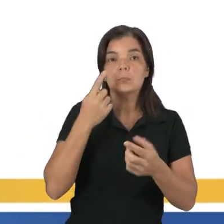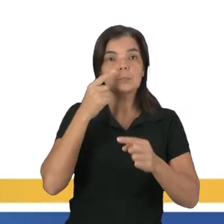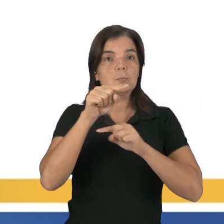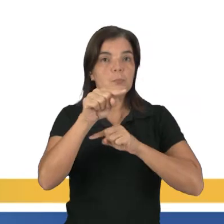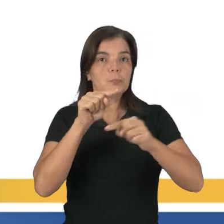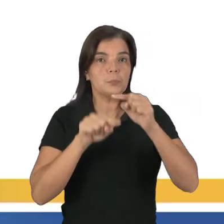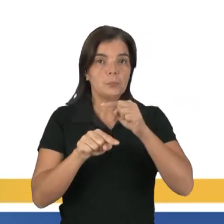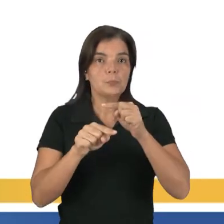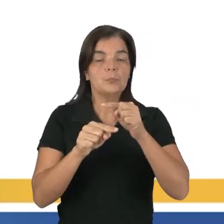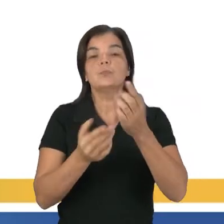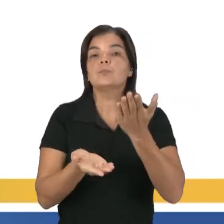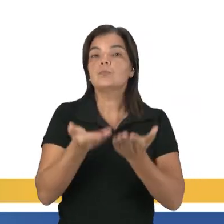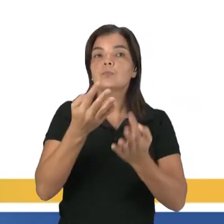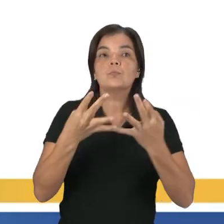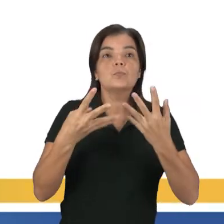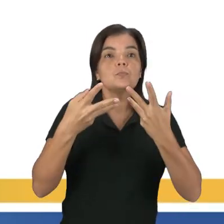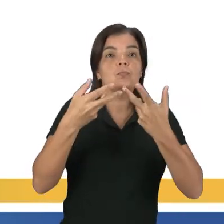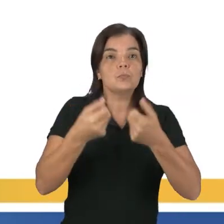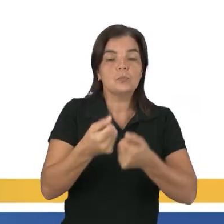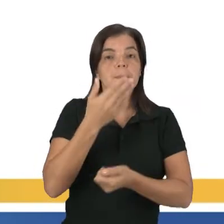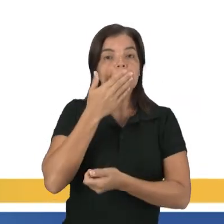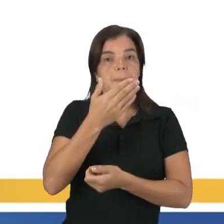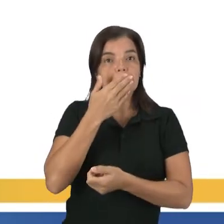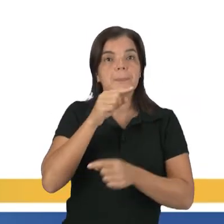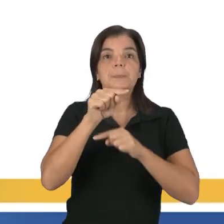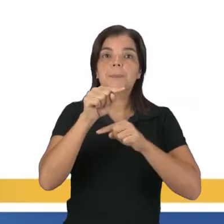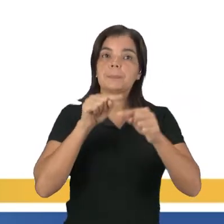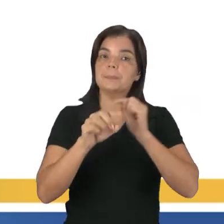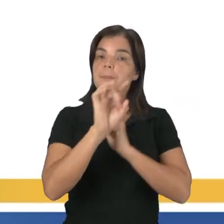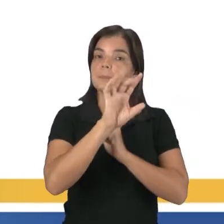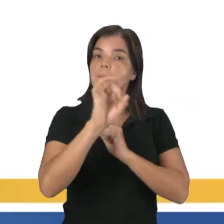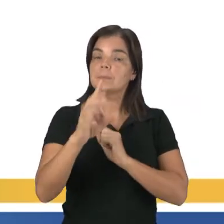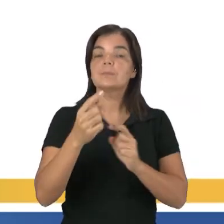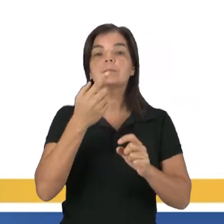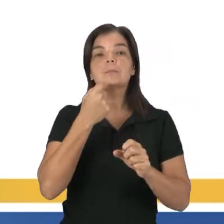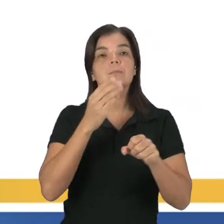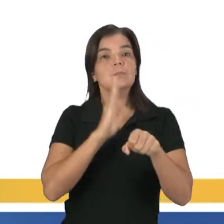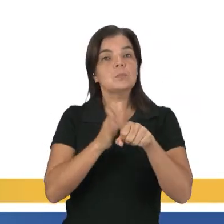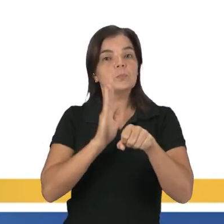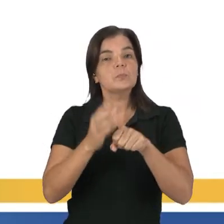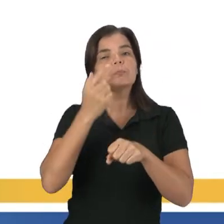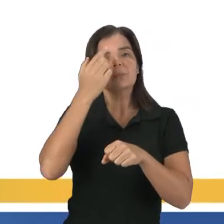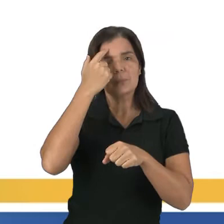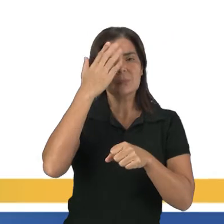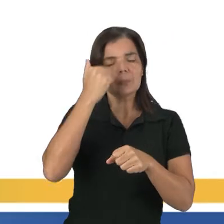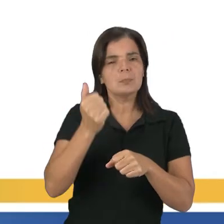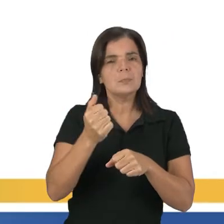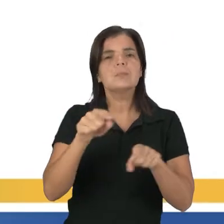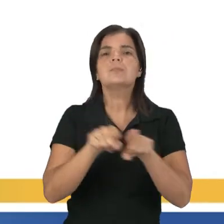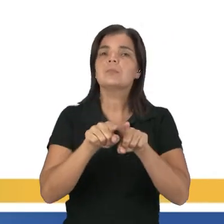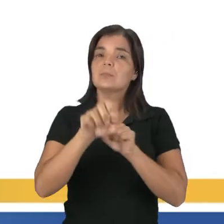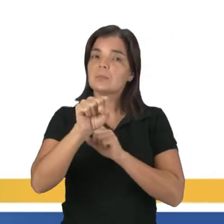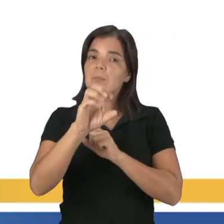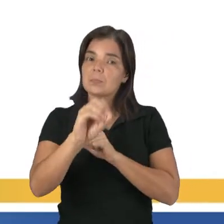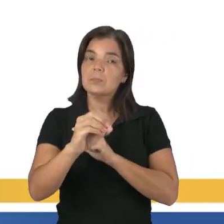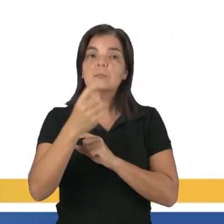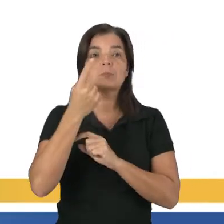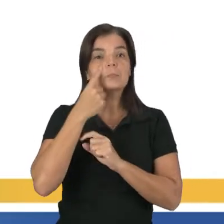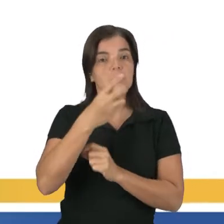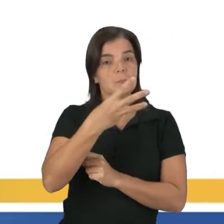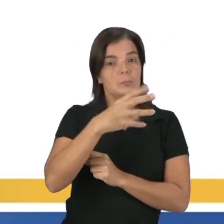vou dividir o peso de todo o pedido pelo peso de cada unidade. Lembra que ele mensurou que era 80? Então, eu vou